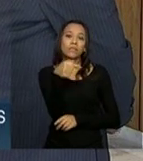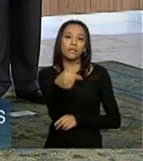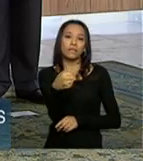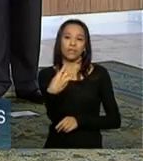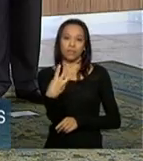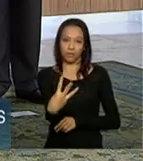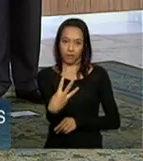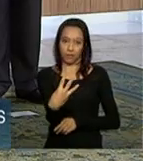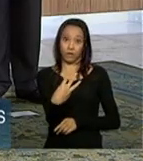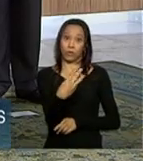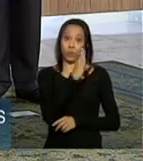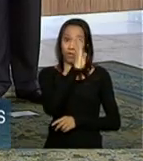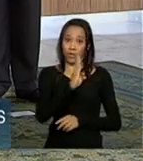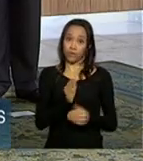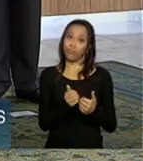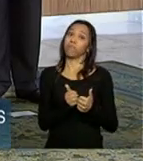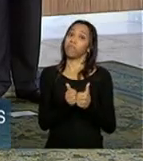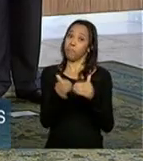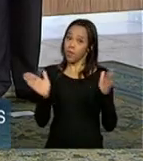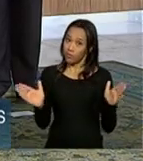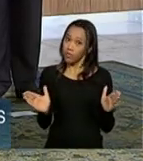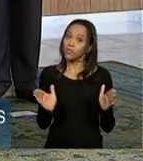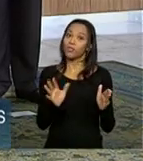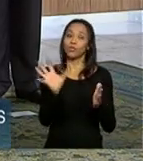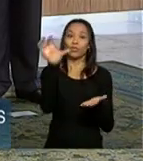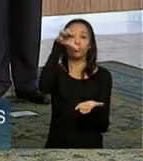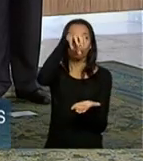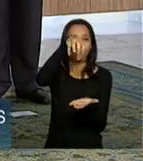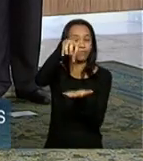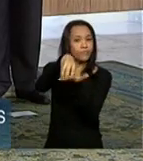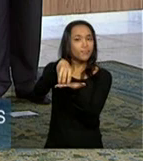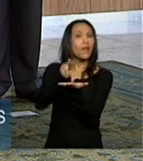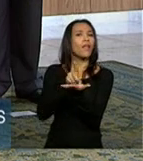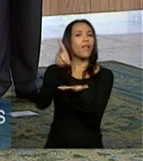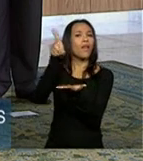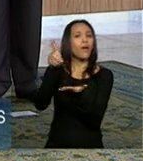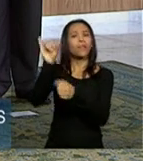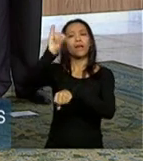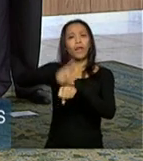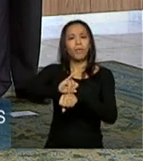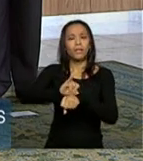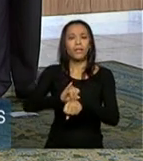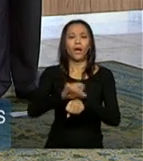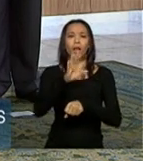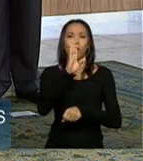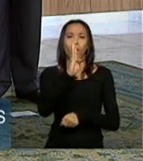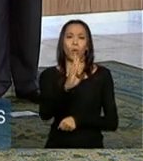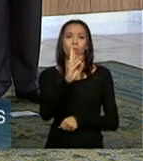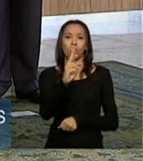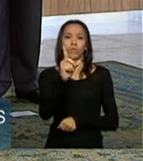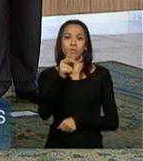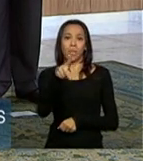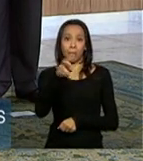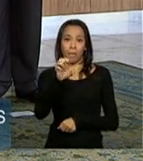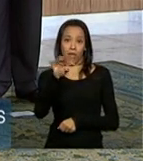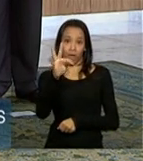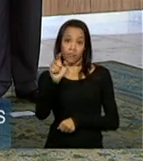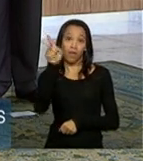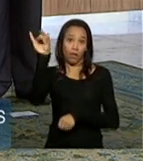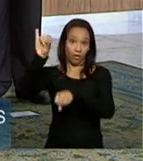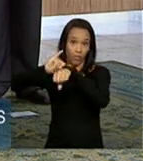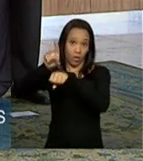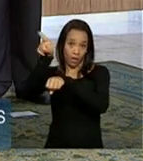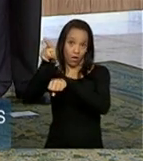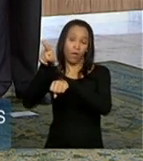1873, o Brasil abriu o consulado na capital Budapeste, na capital da Hungria. E em 1925, o Brasil abriu